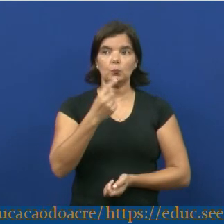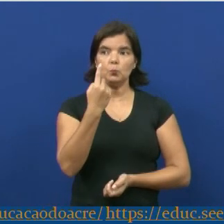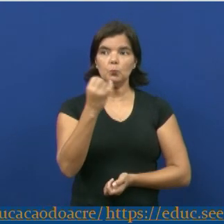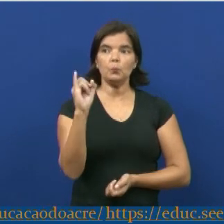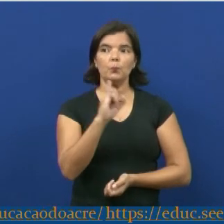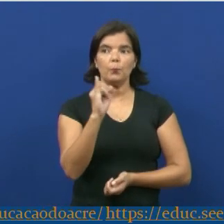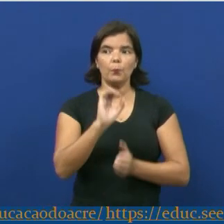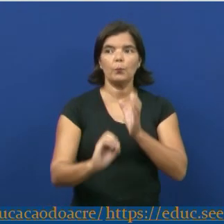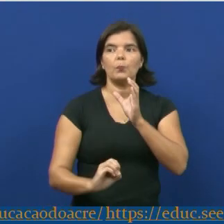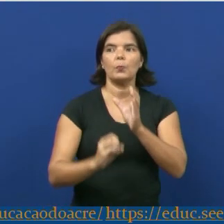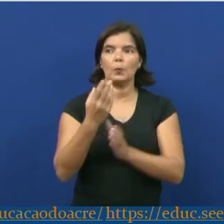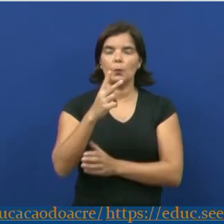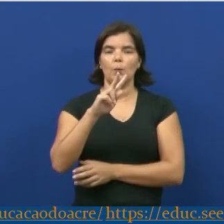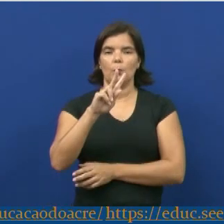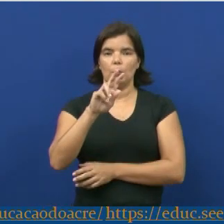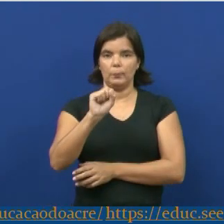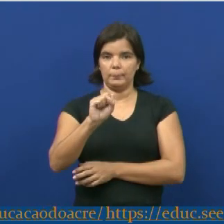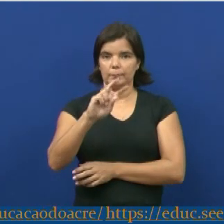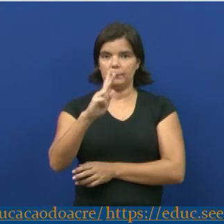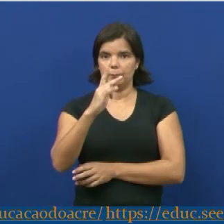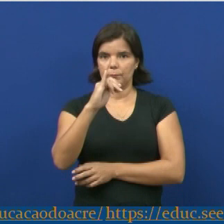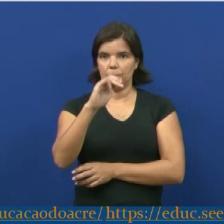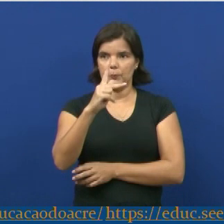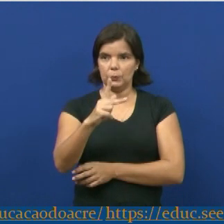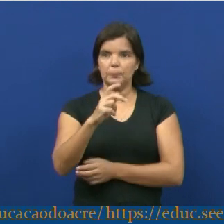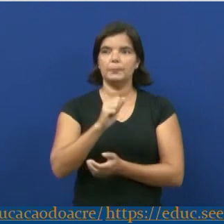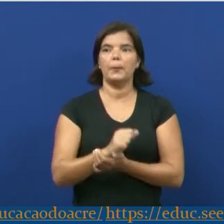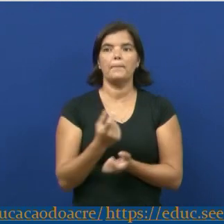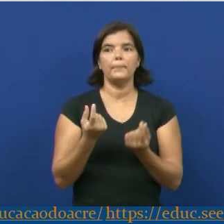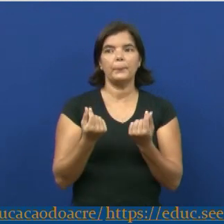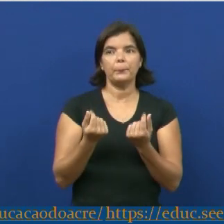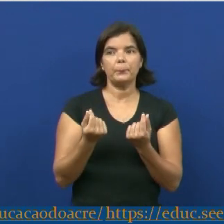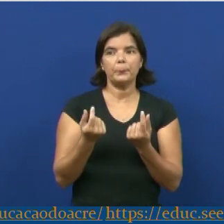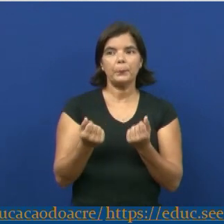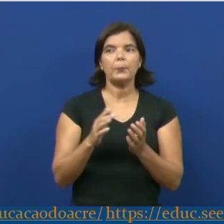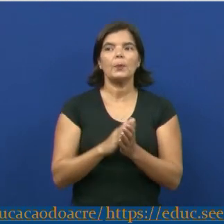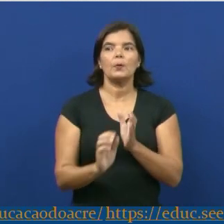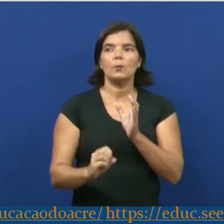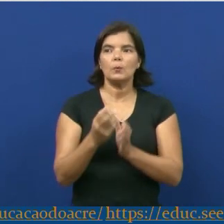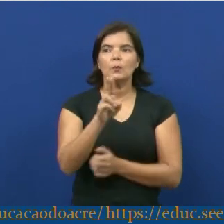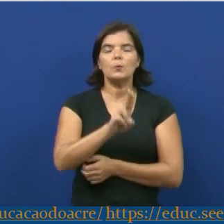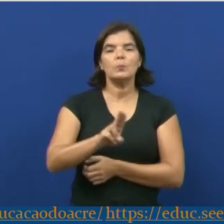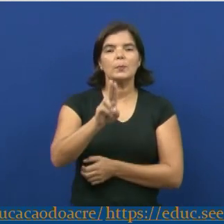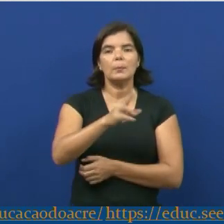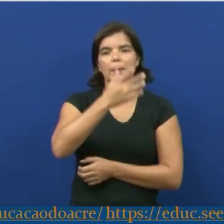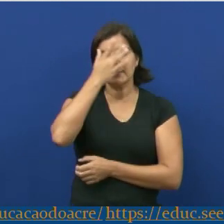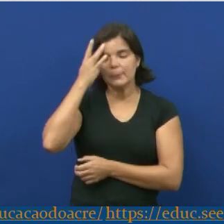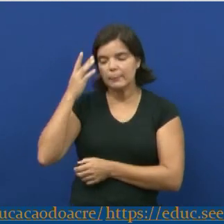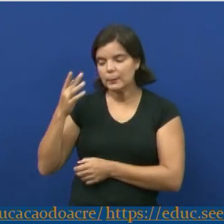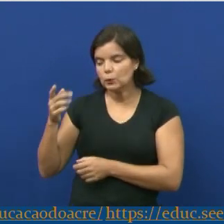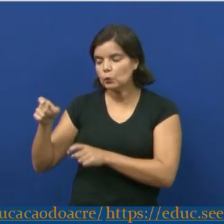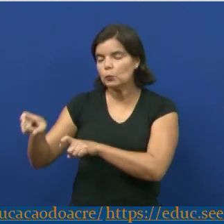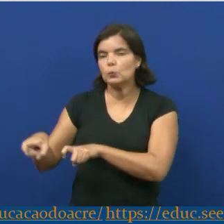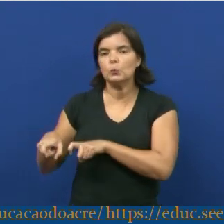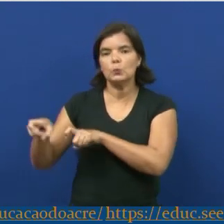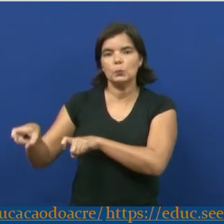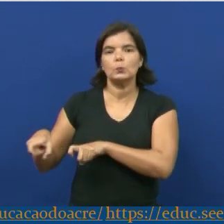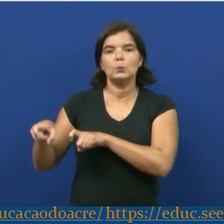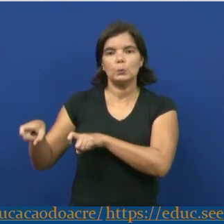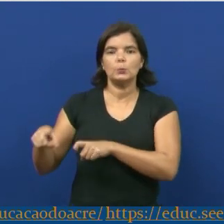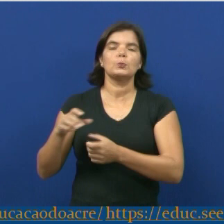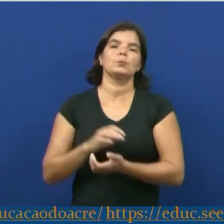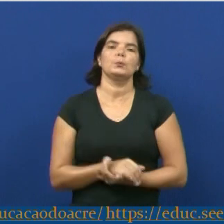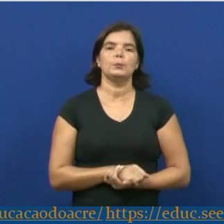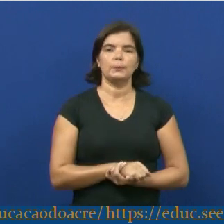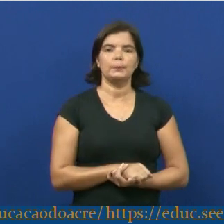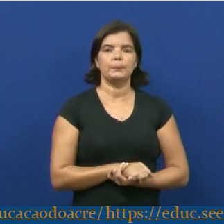apenas um imposto foi criado, que foi o ship money, que era um imposto lá usado para defender o território, né,